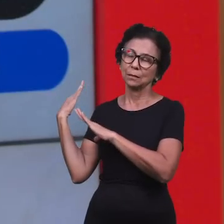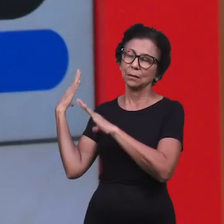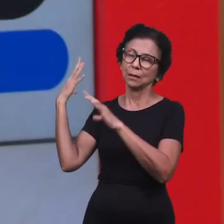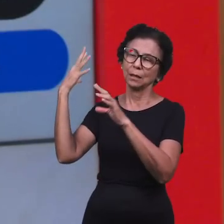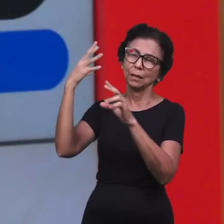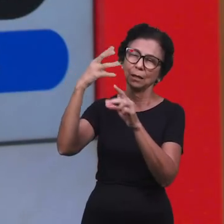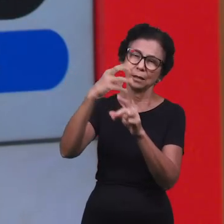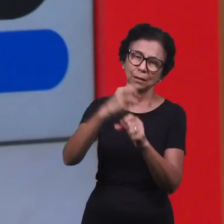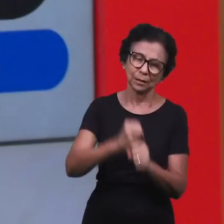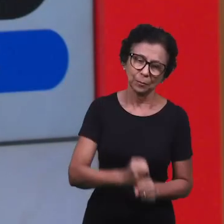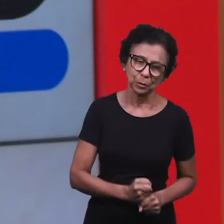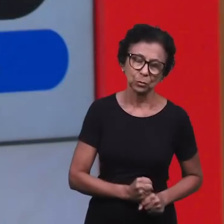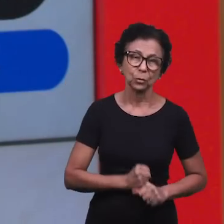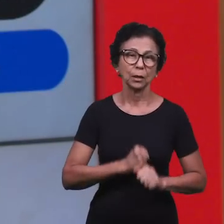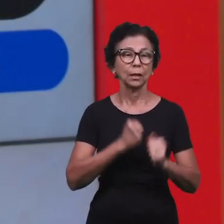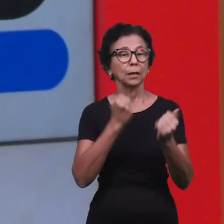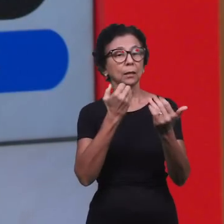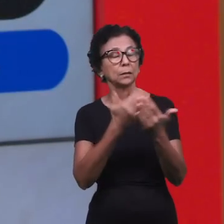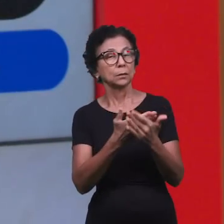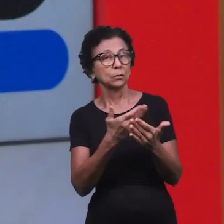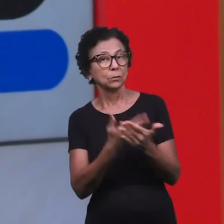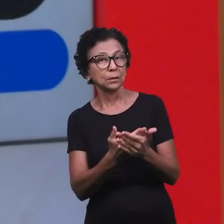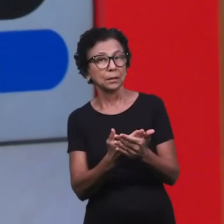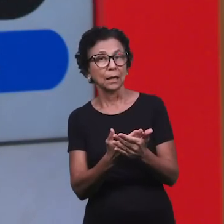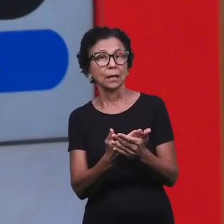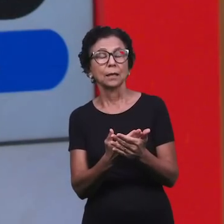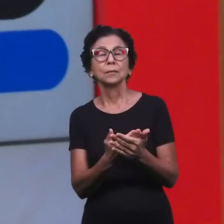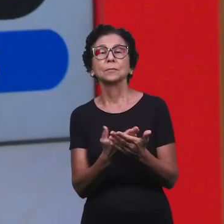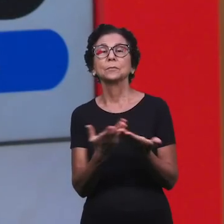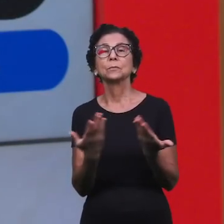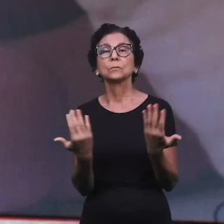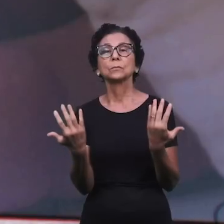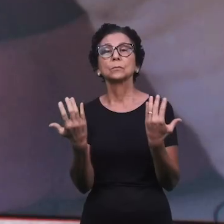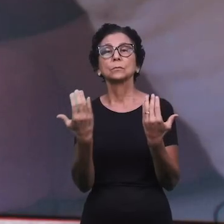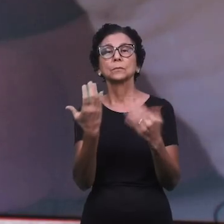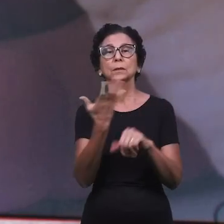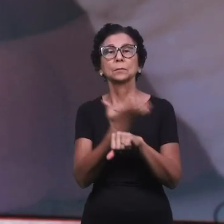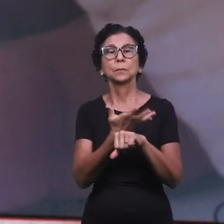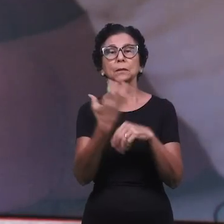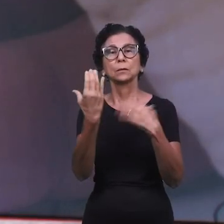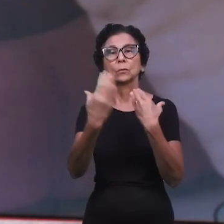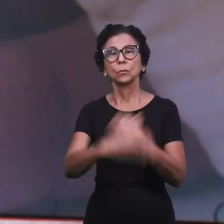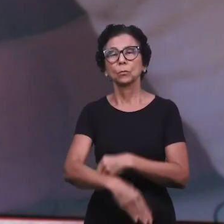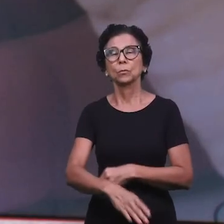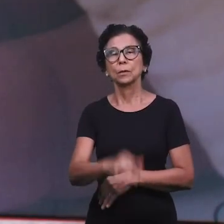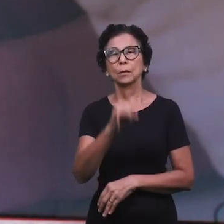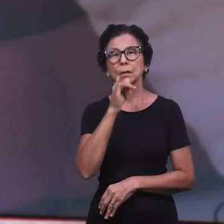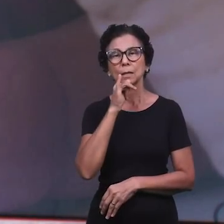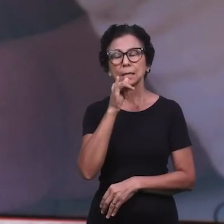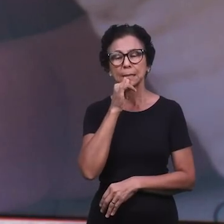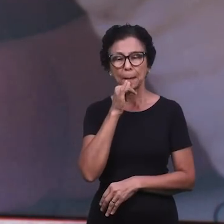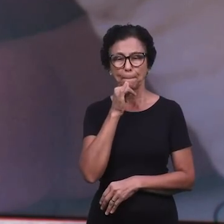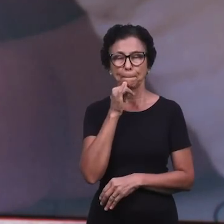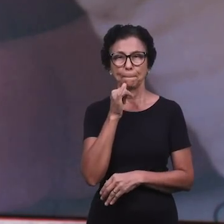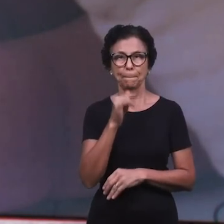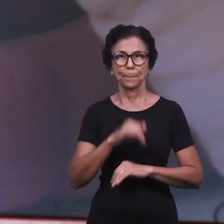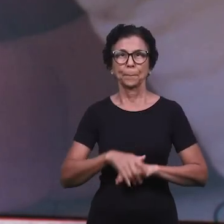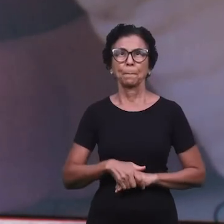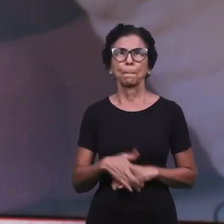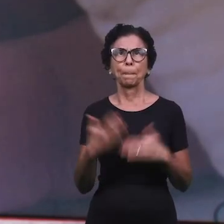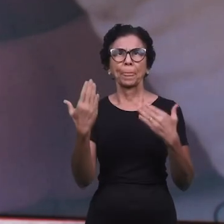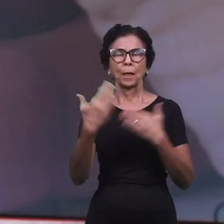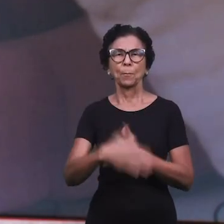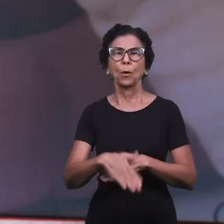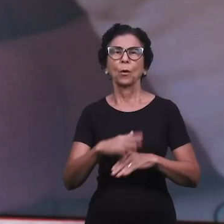poder estudar, por exemplo, aquilo que cai no seu concurso. Quer um exemplo? Às vezes, em muitas provas de concurso